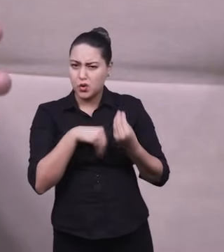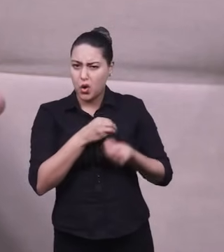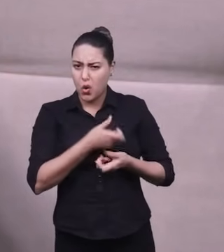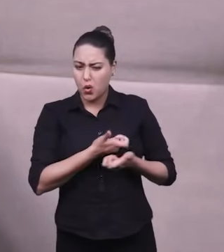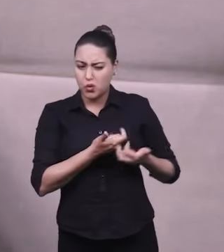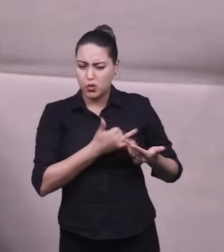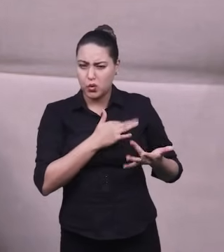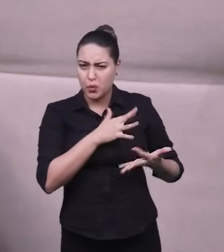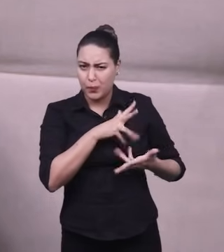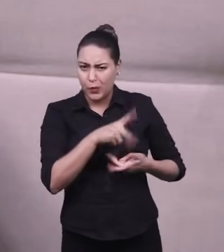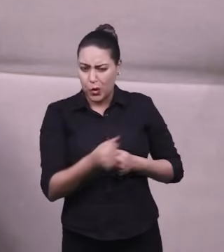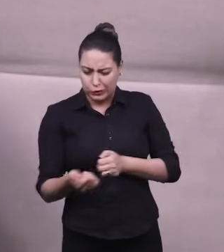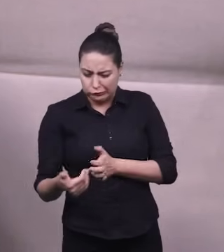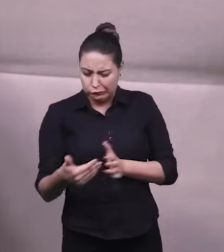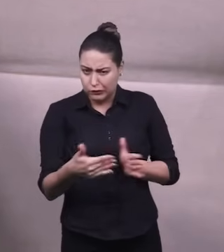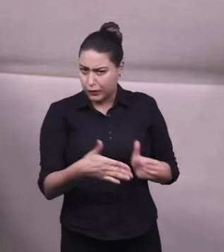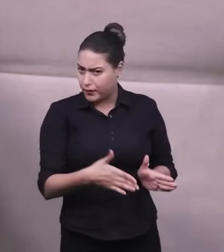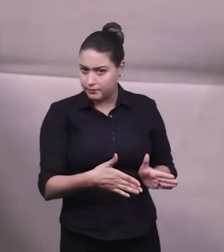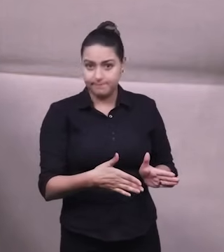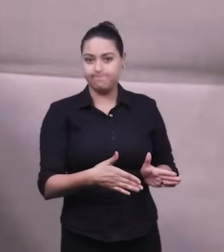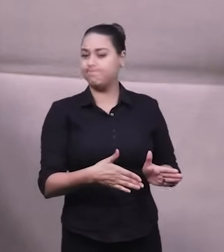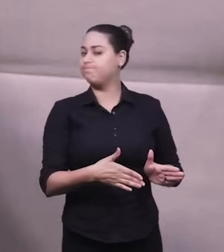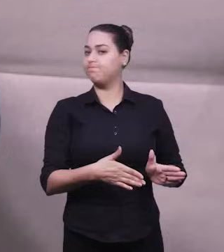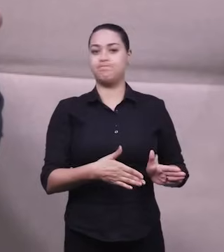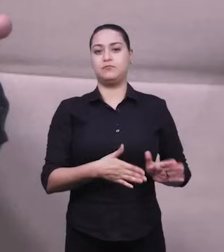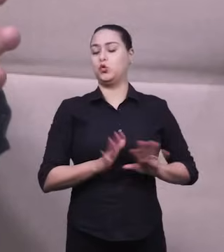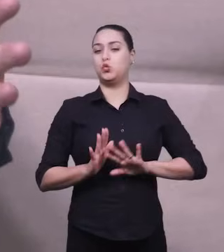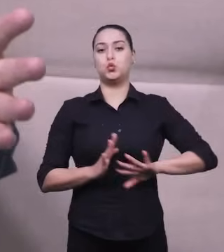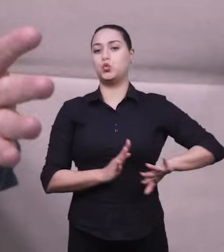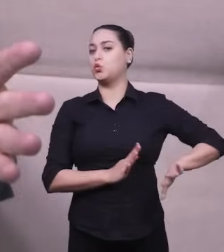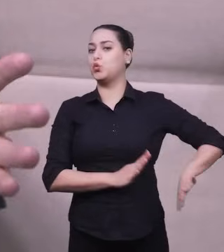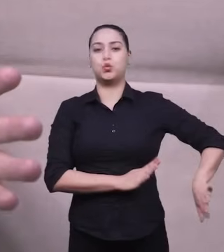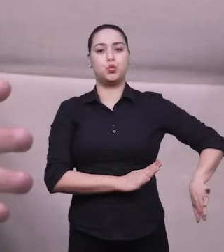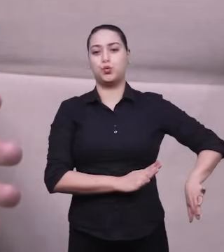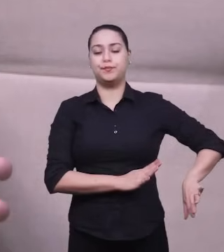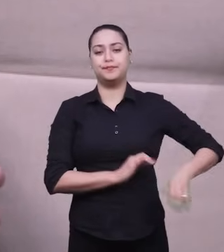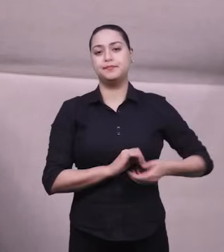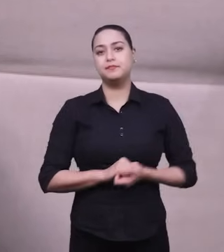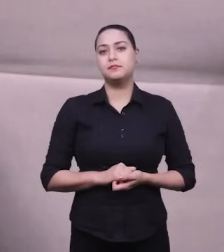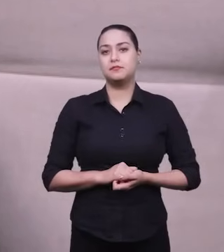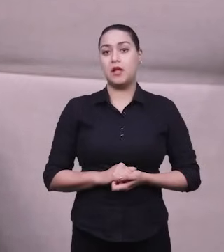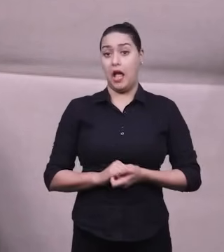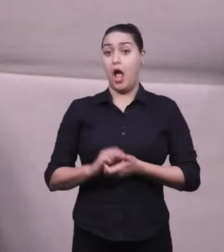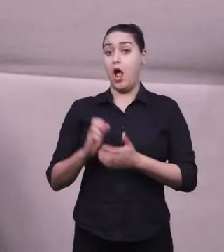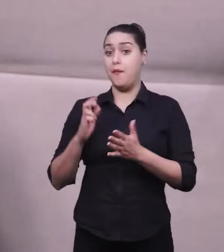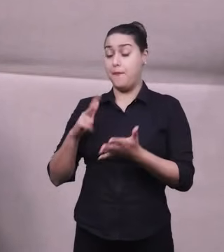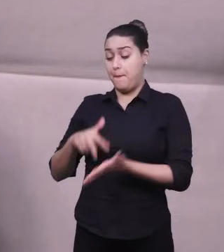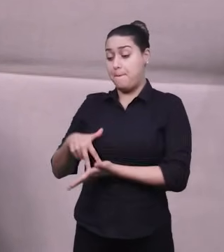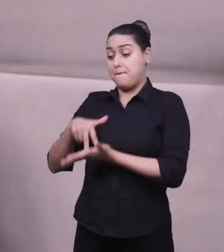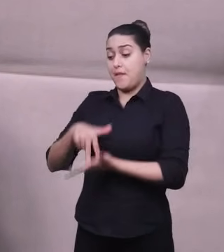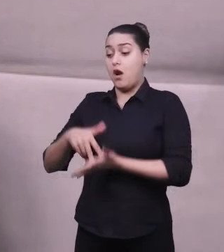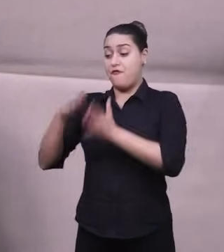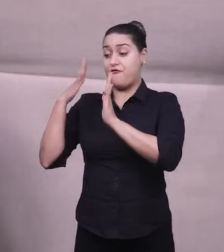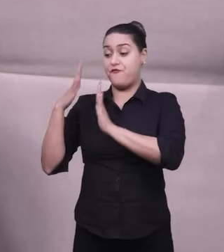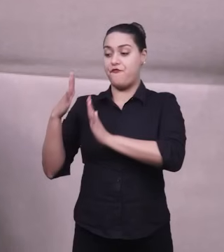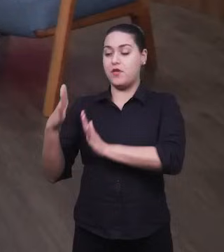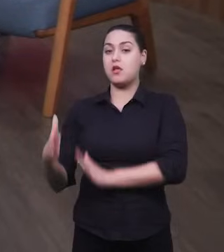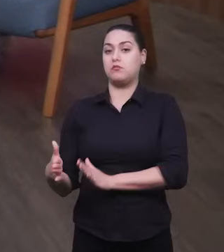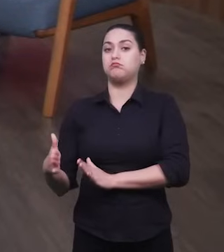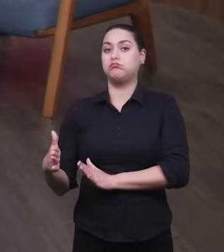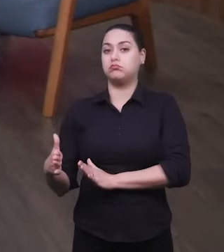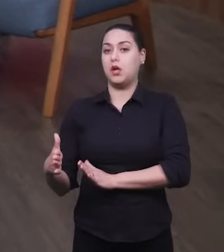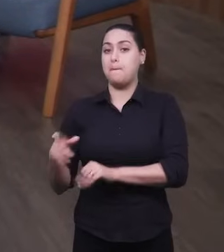com o mundo, que não se corrompeu com tudo aquilo que o mundo ofereceu. Ela